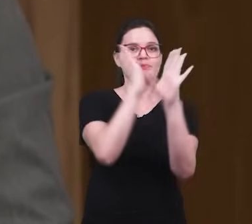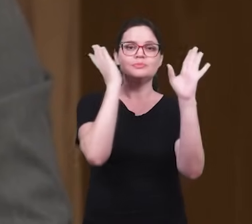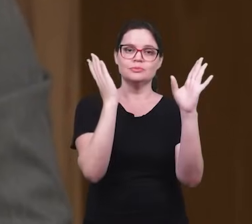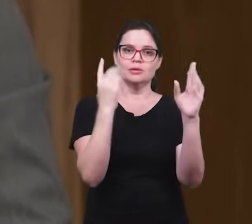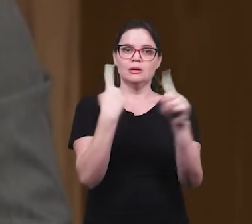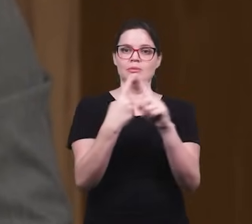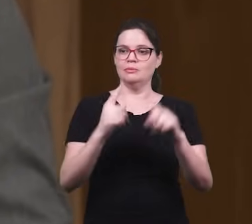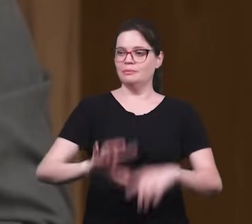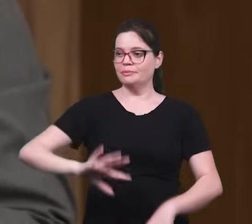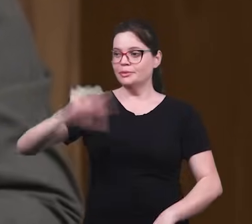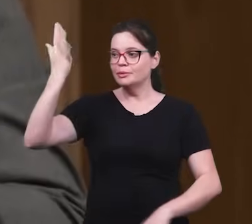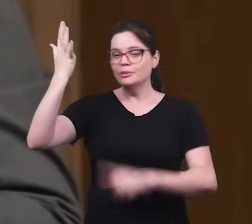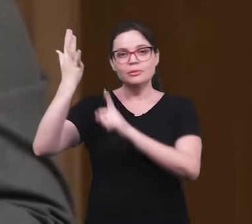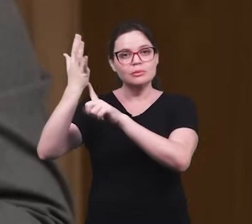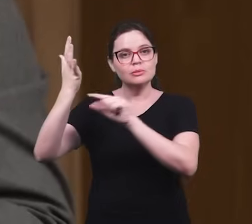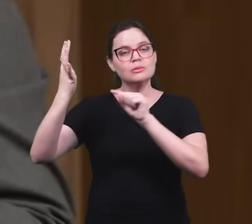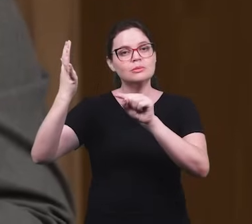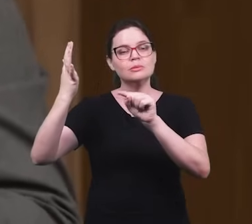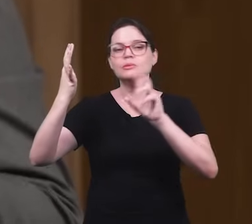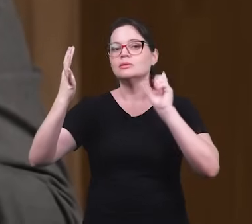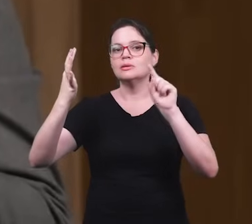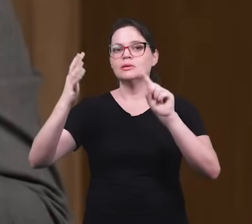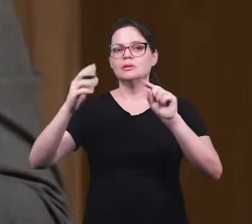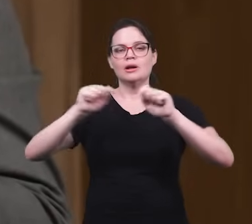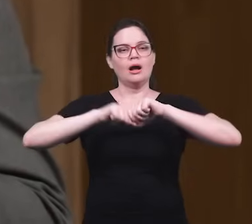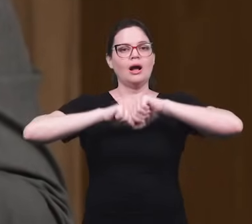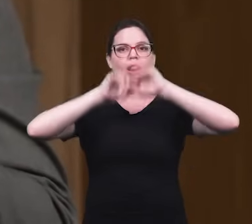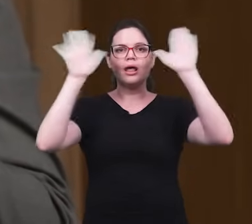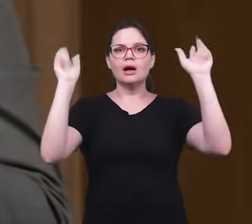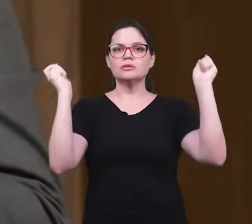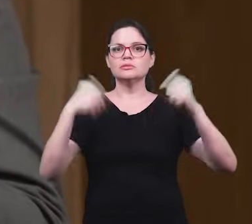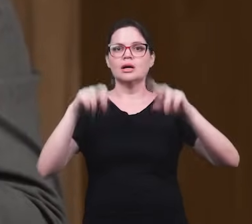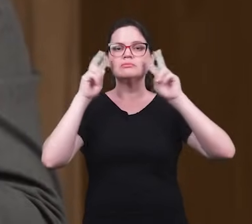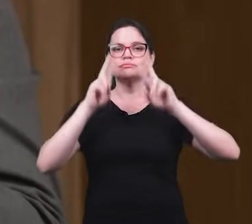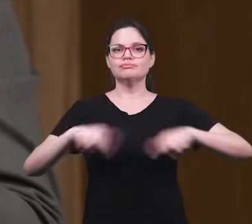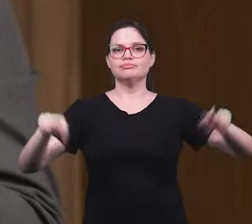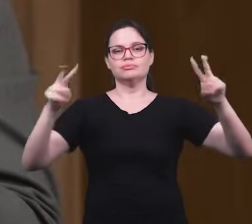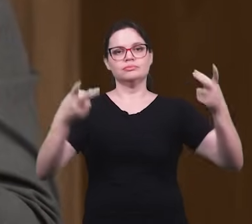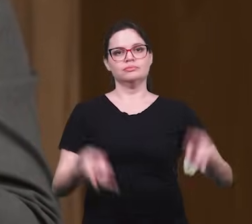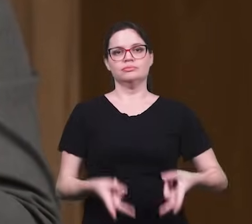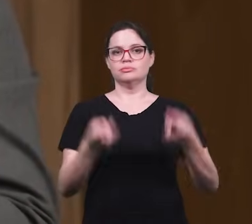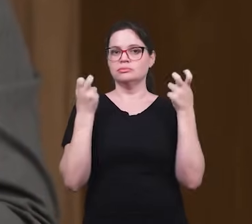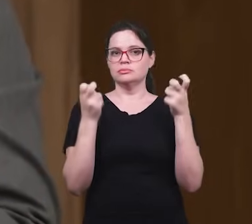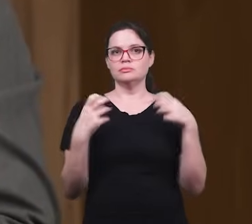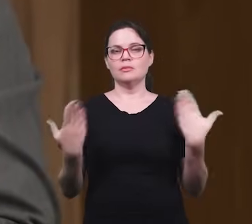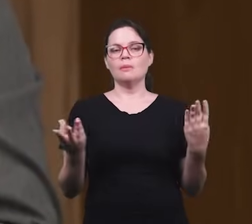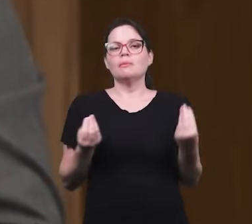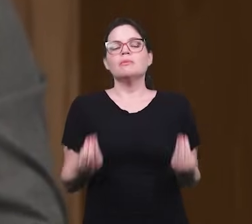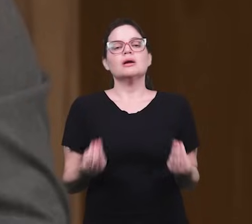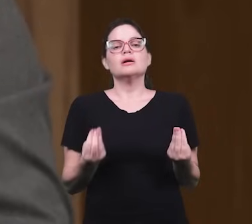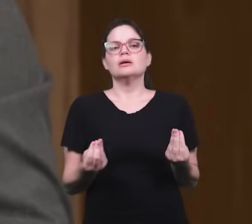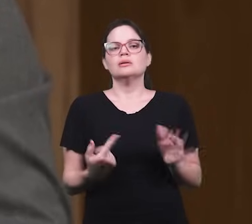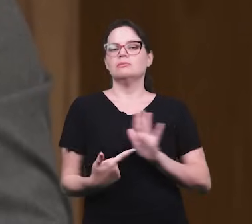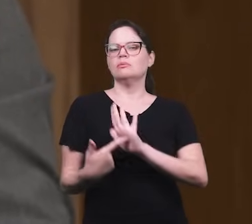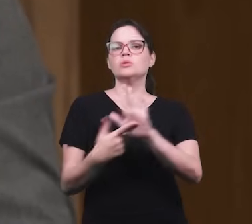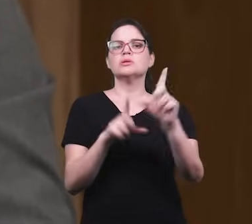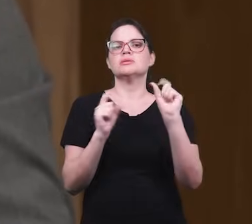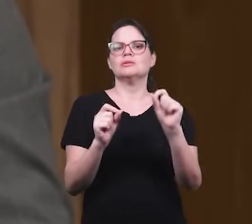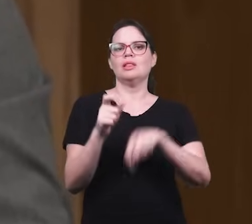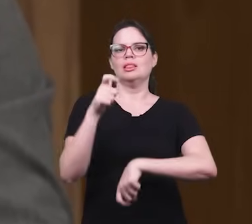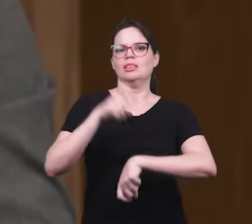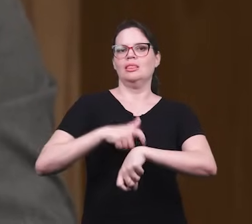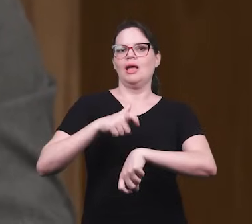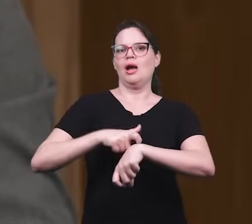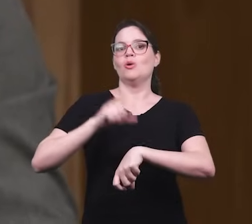Esses sinais, eles estão aparentes agora, e você está tendo acesso a isso para mostrar que à